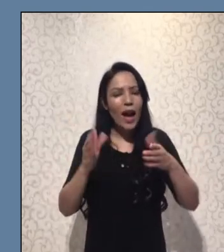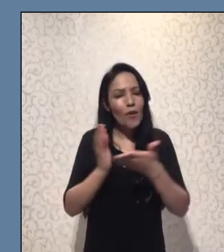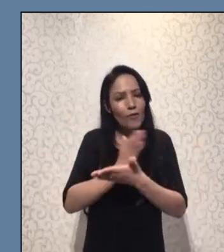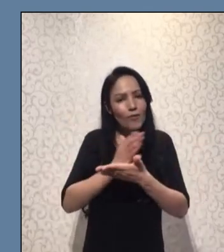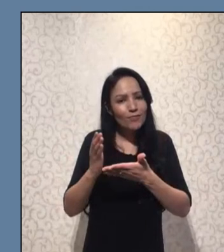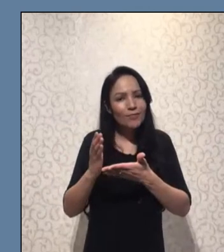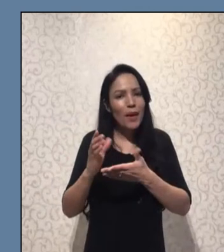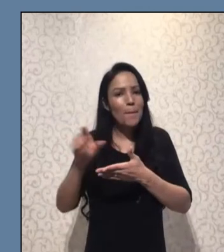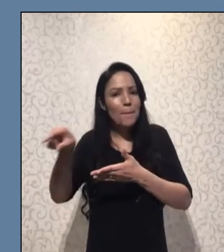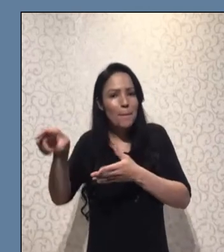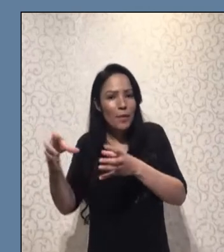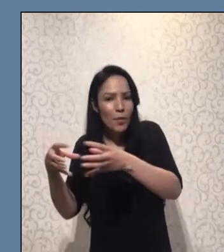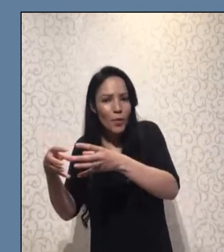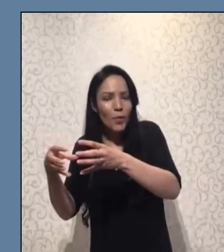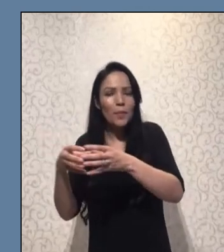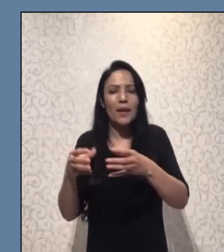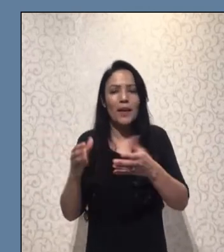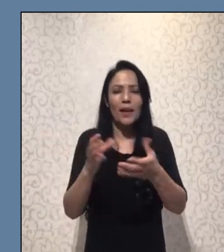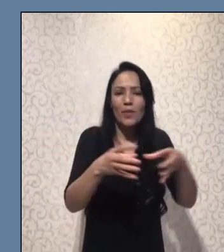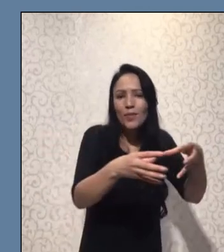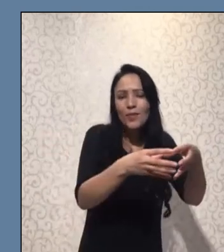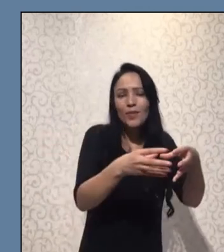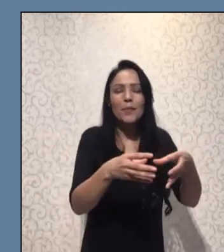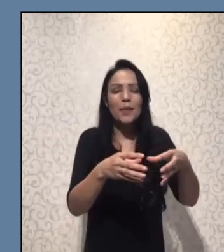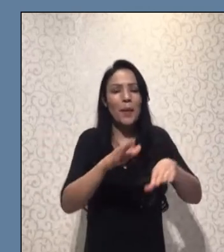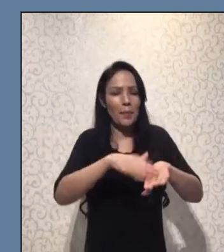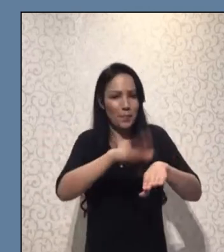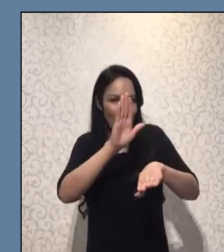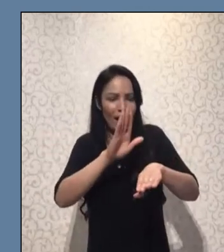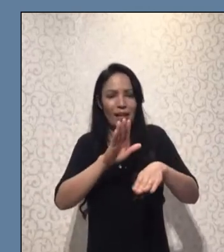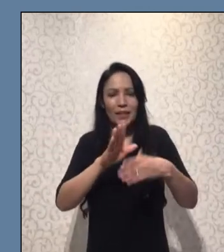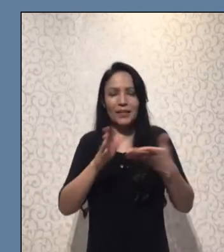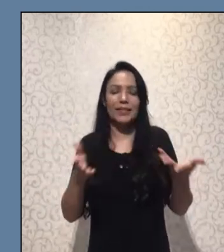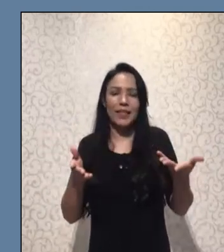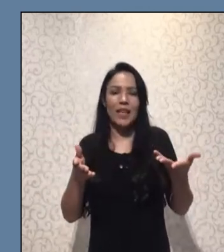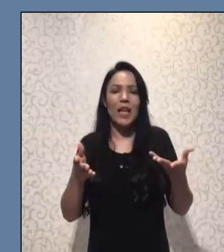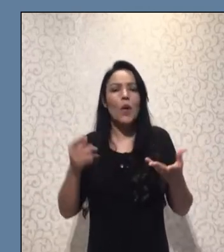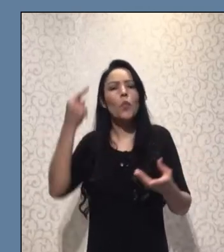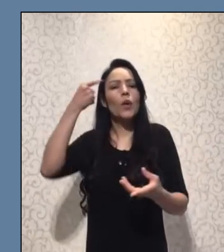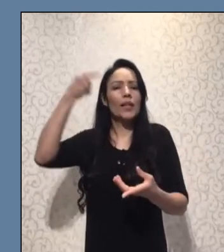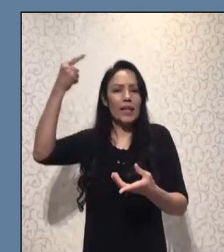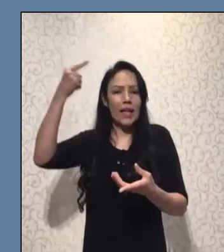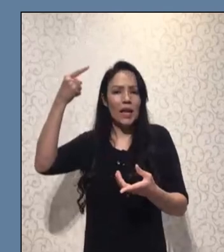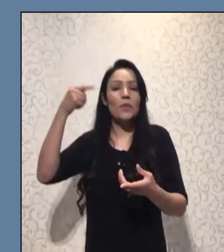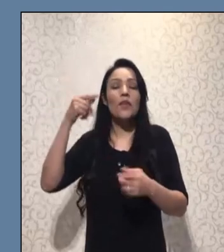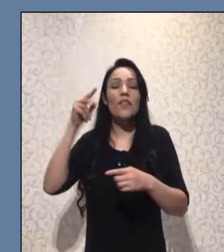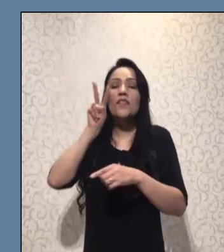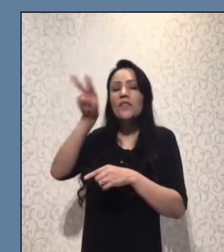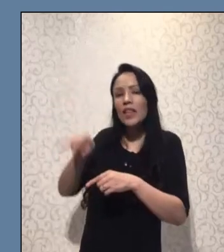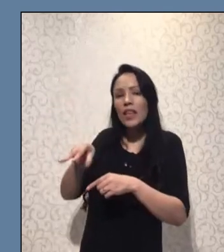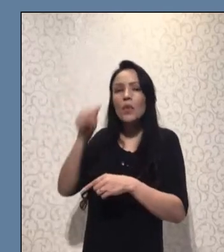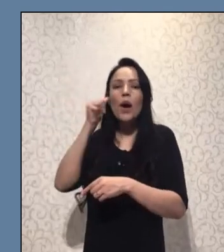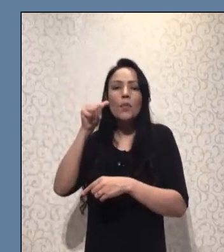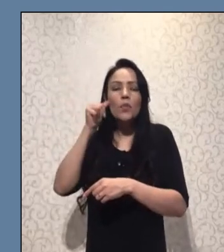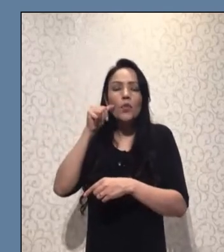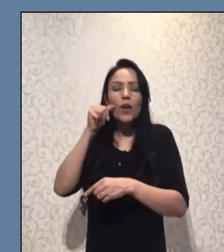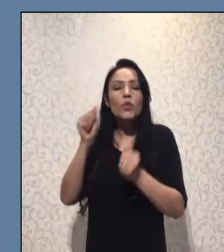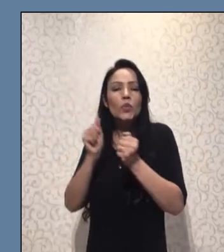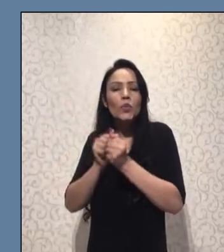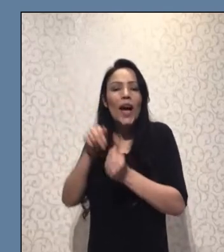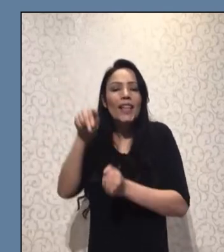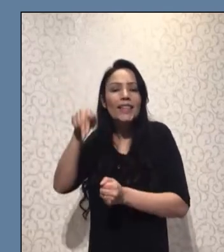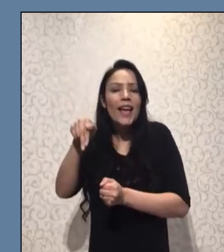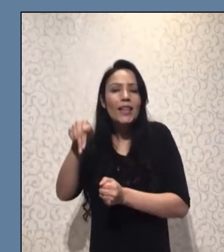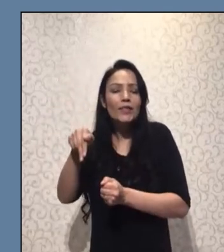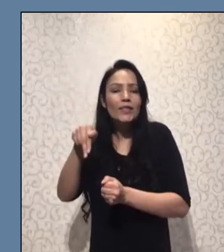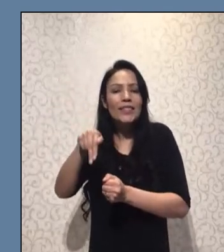eu lembro de ver uma senhora também com seu neto em frente ao Museu Paulista, parando na frente, dizendo, olha,